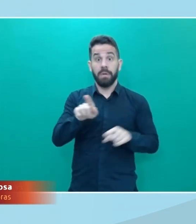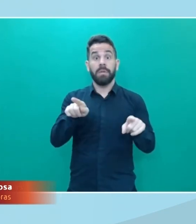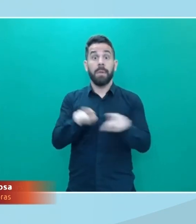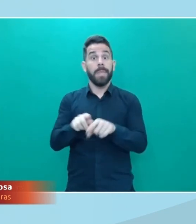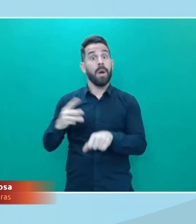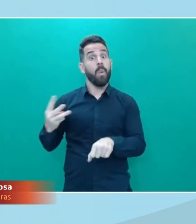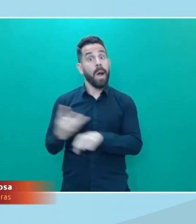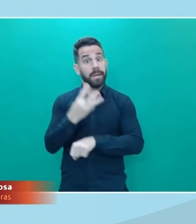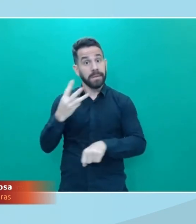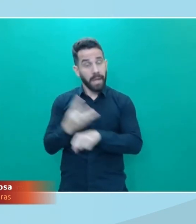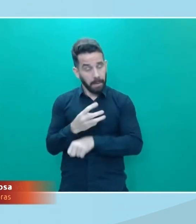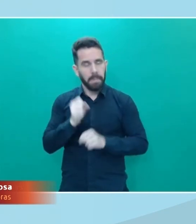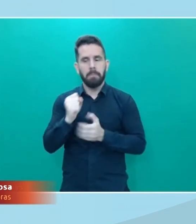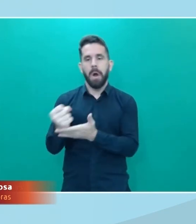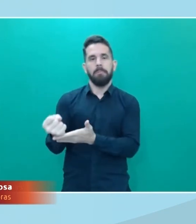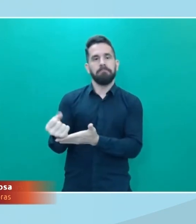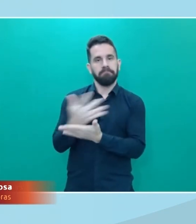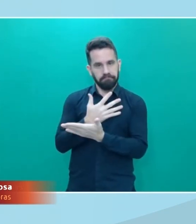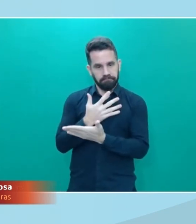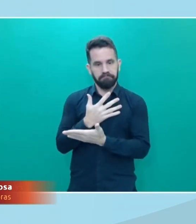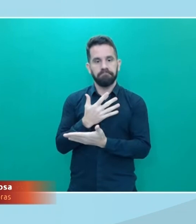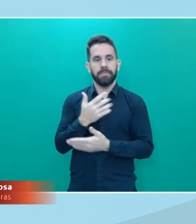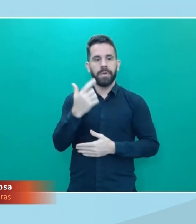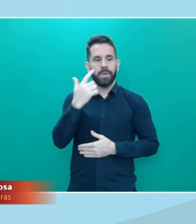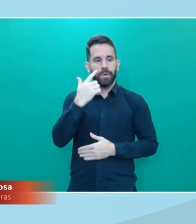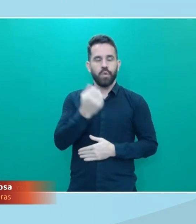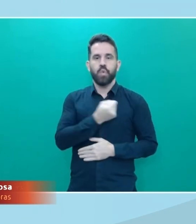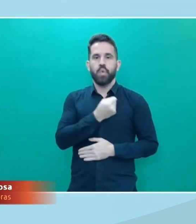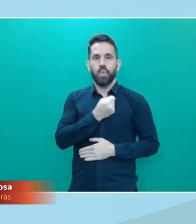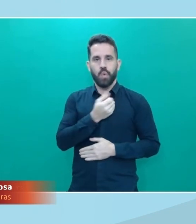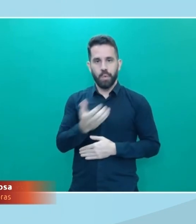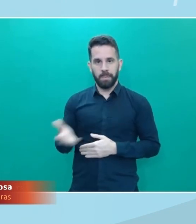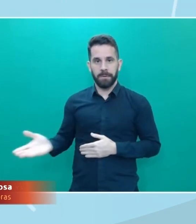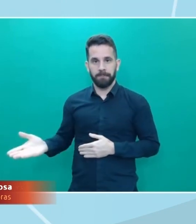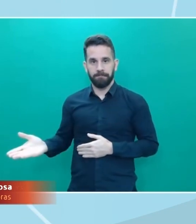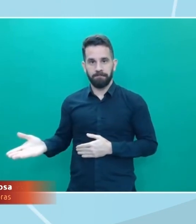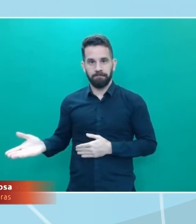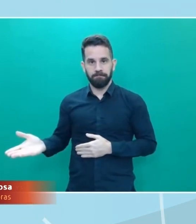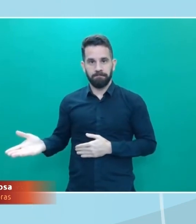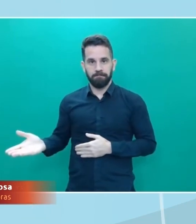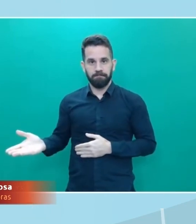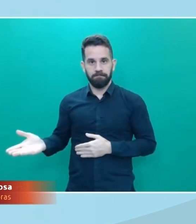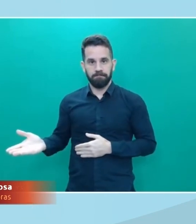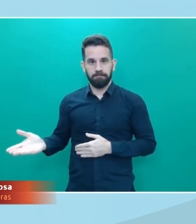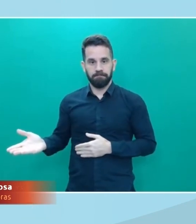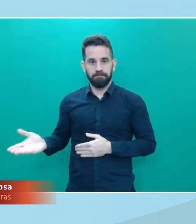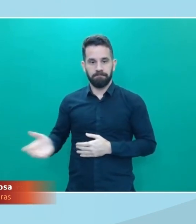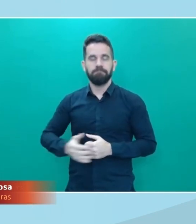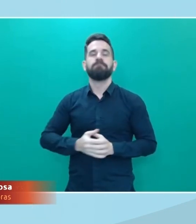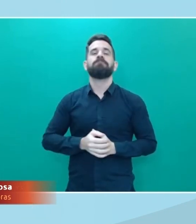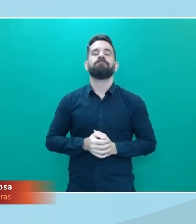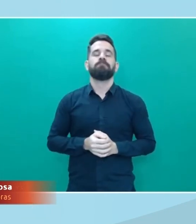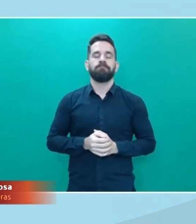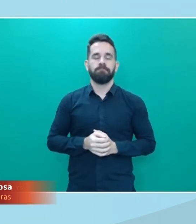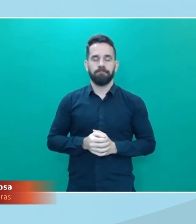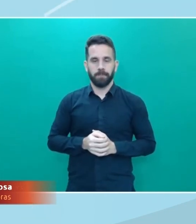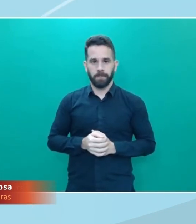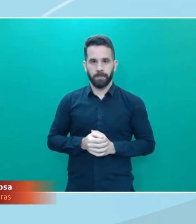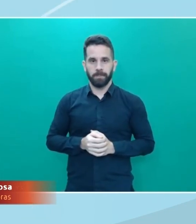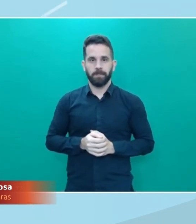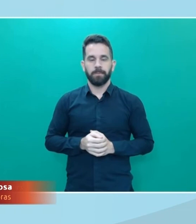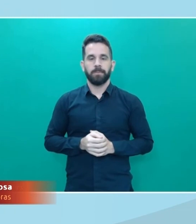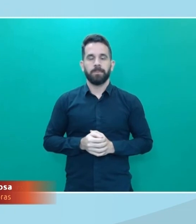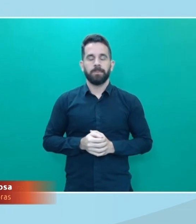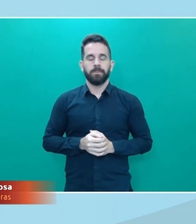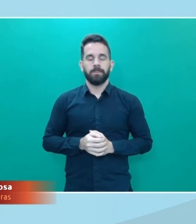uma foto ou então anotar. É o 62 99181 1406. 62